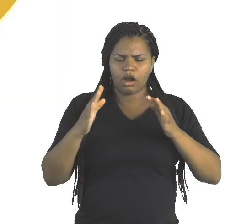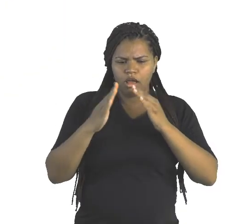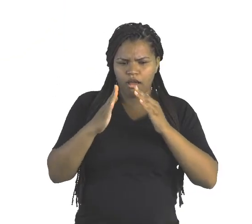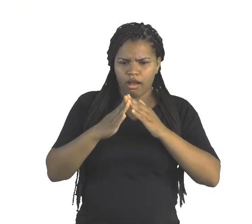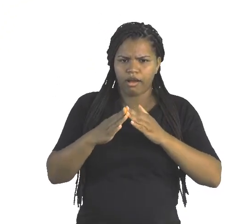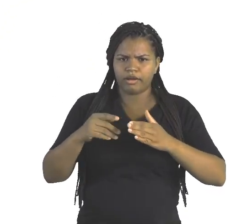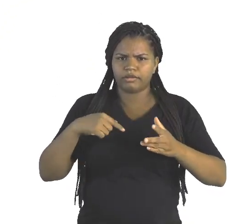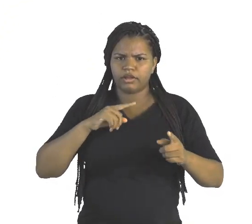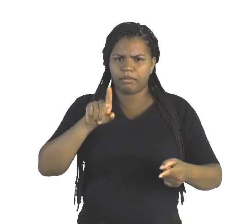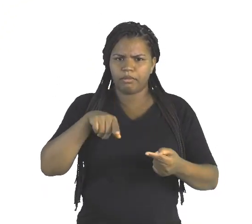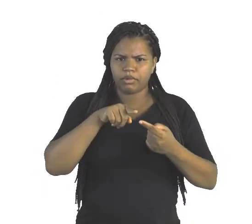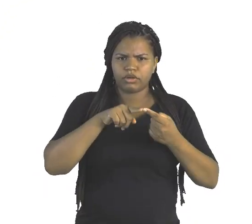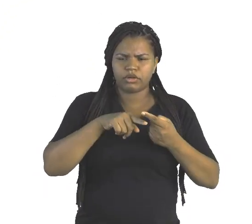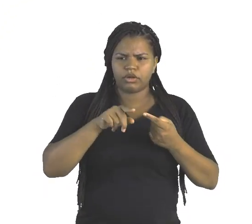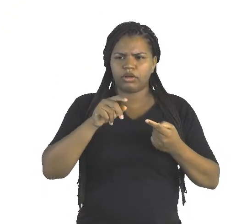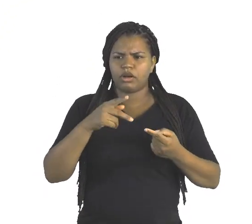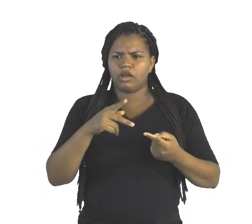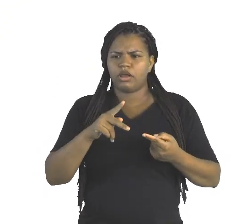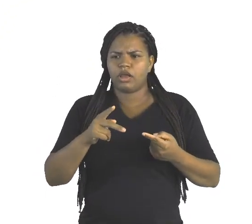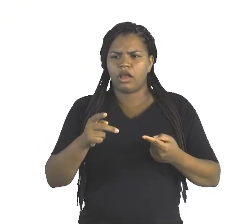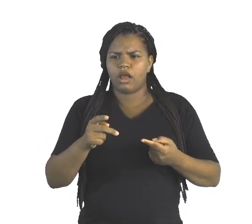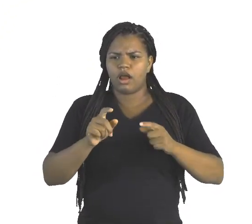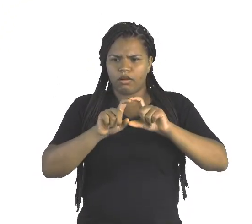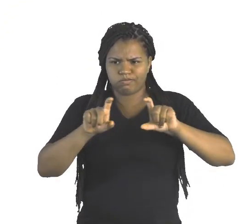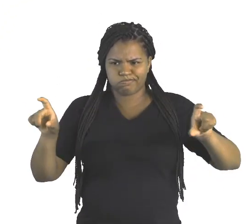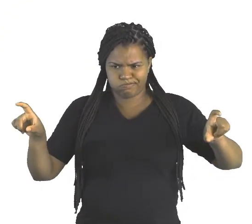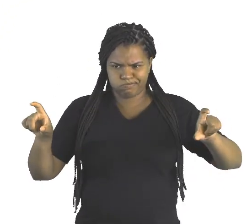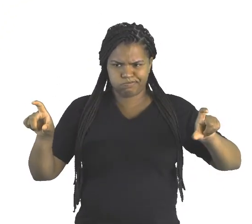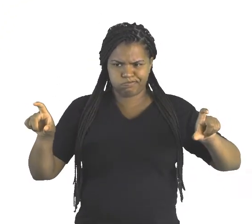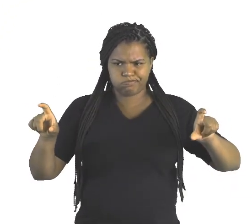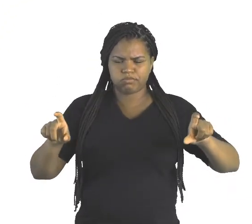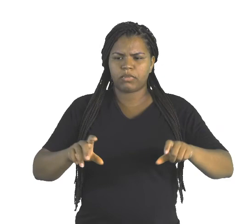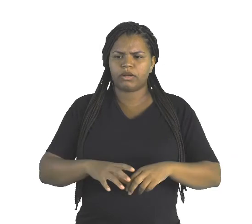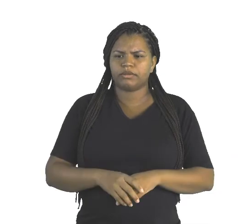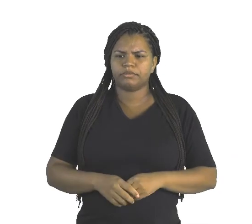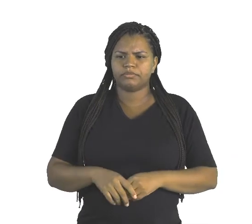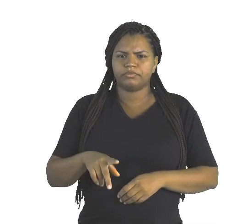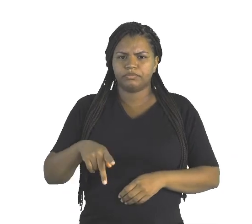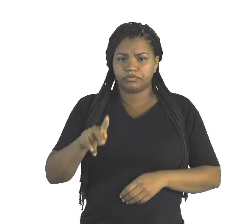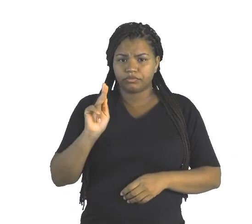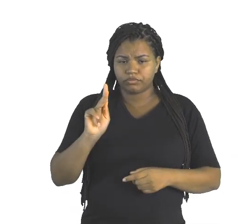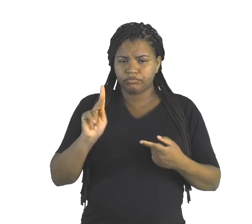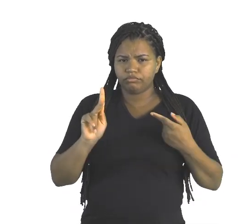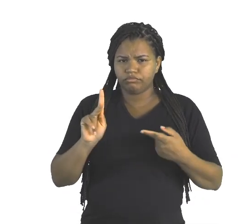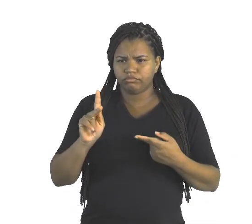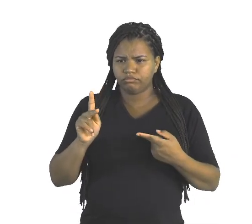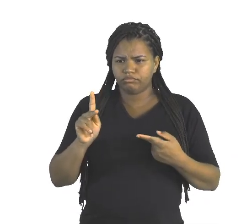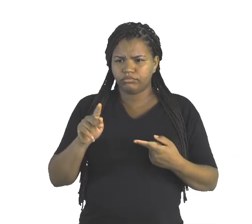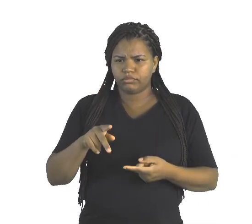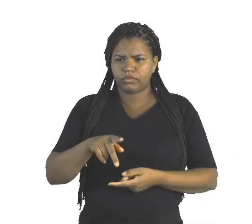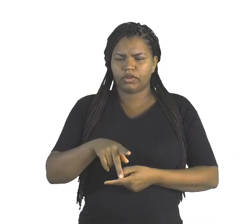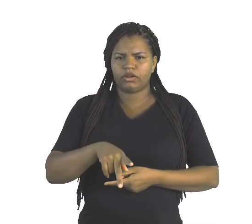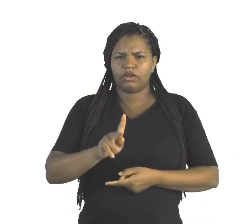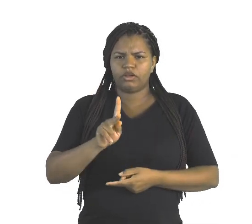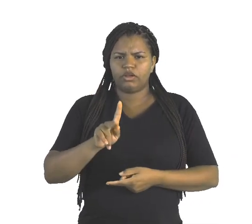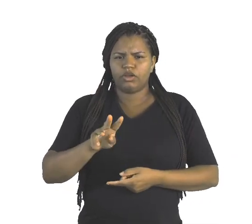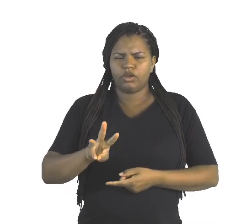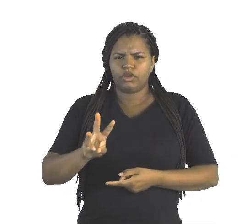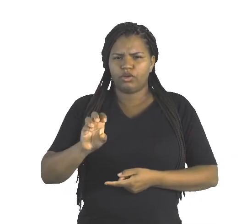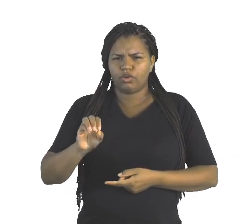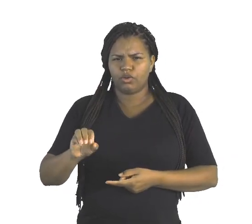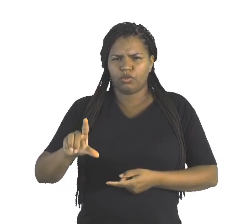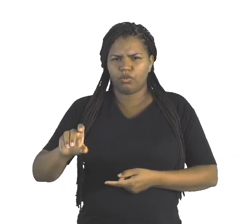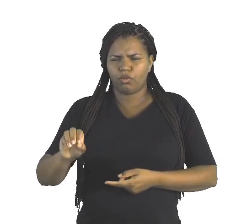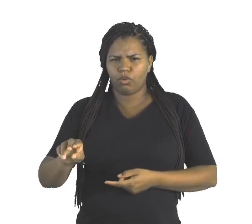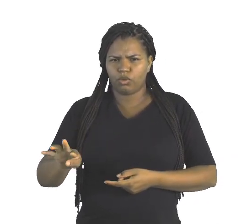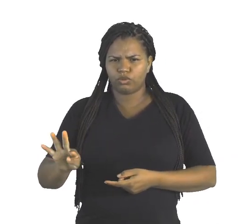aplicando a seguinte expressão. Olha essa imagem que está na tela de vocês. O K significa quilowatt-hora. O T é o